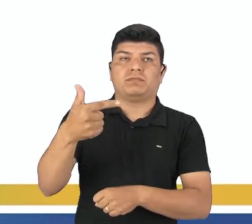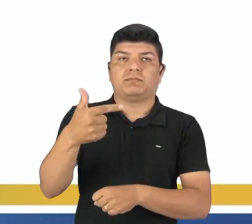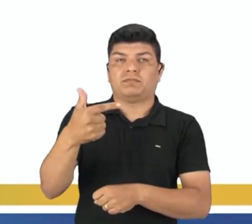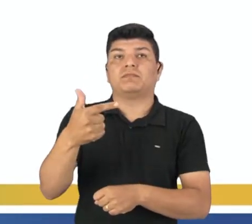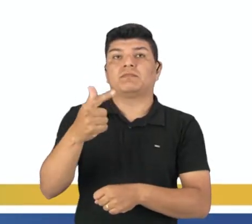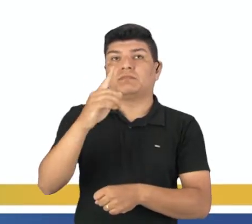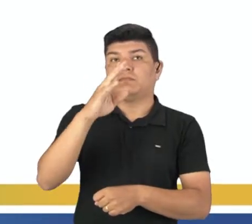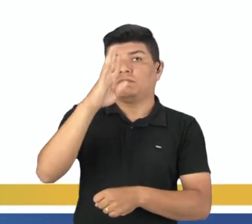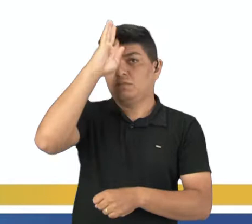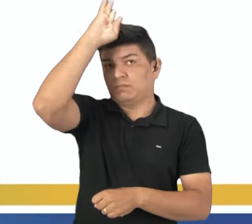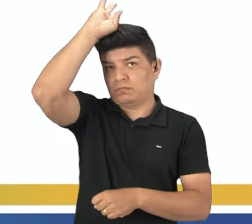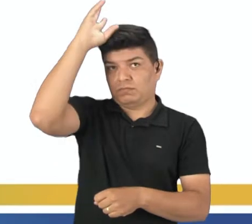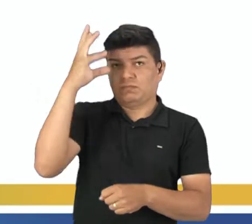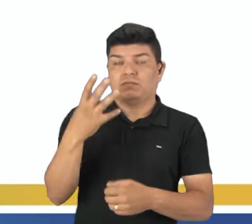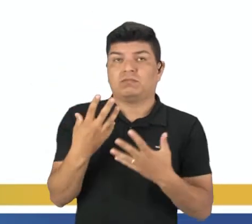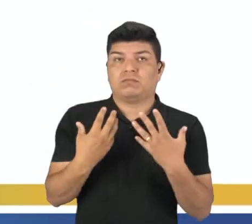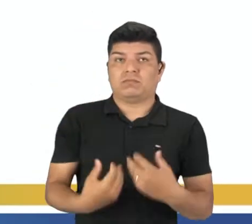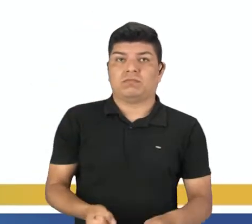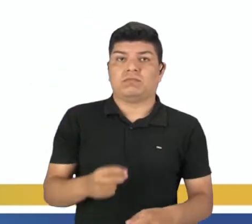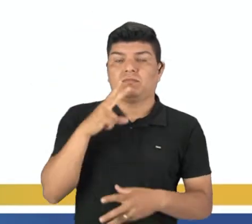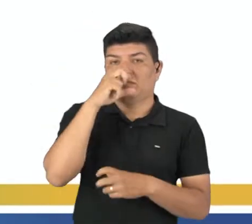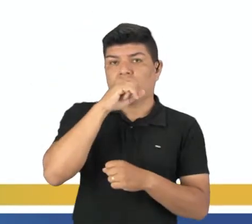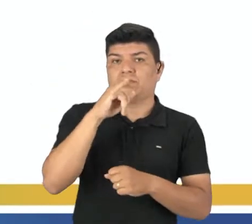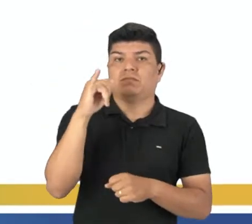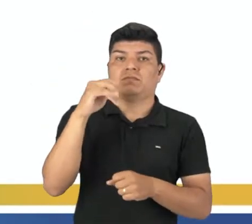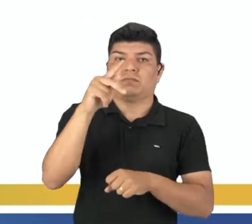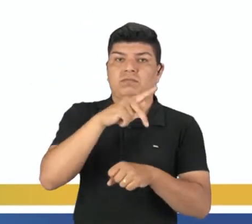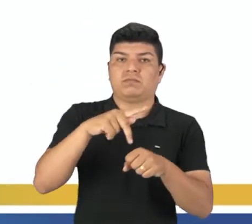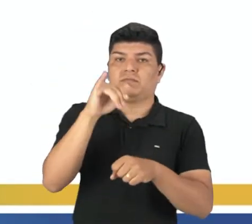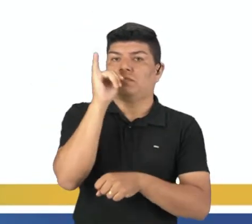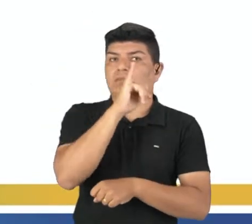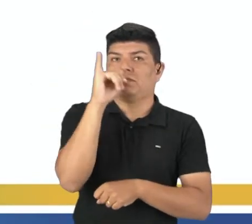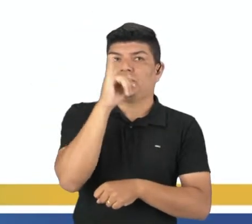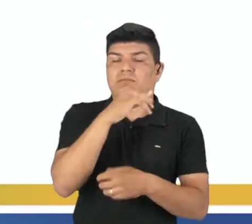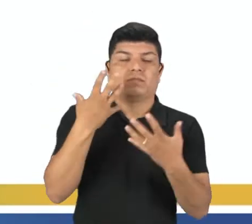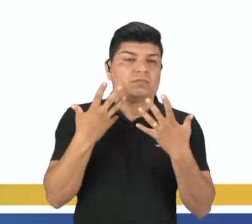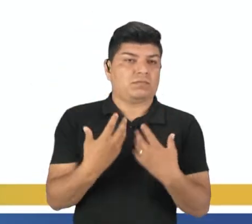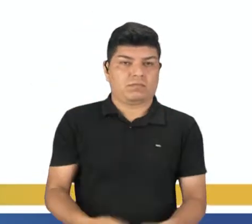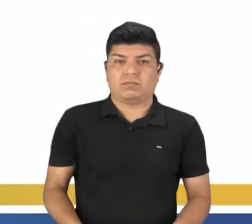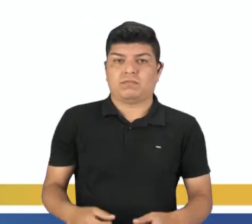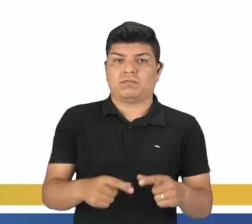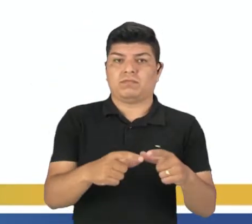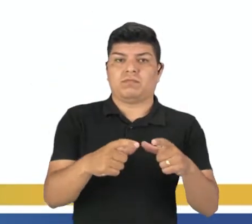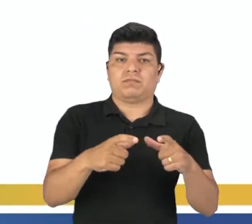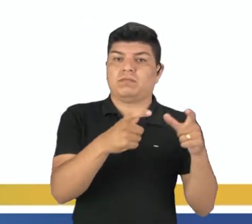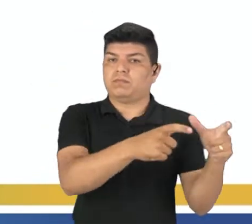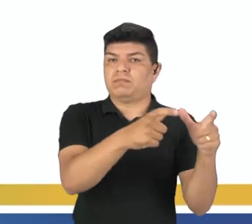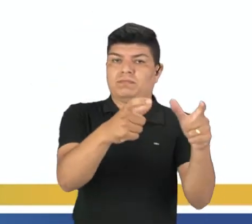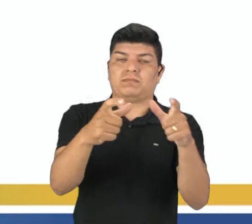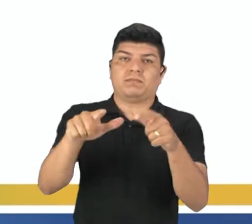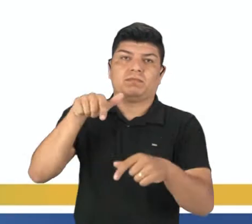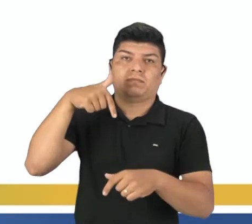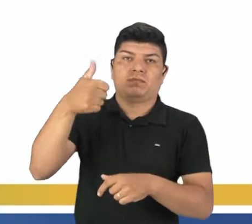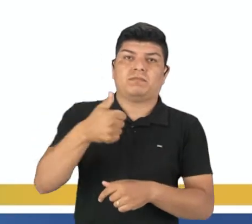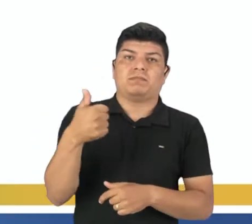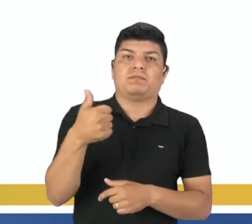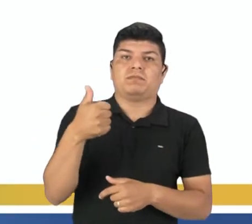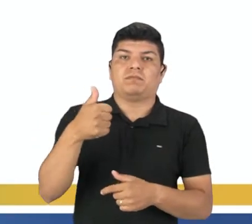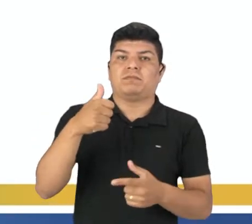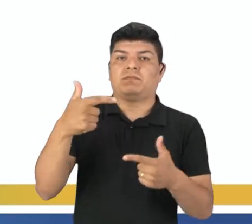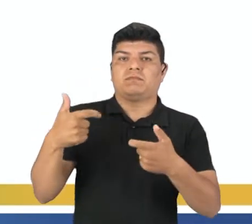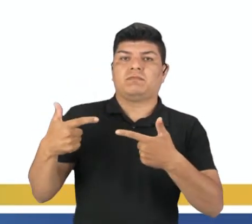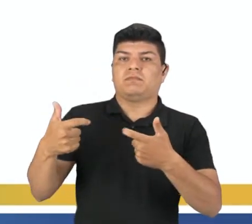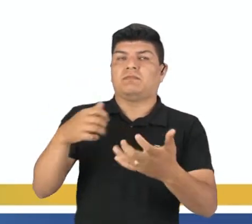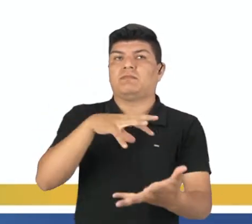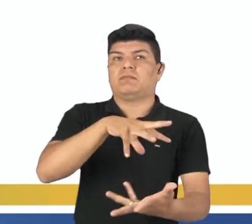e os fascistas assumem o poder na Itália. A Itália não vai receber territórios após a Primeira Guerra Mundial, e aí vai ter